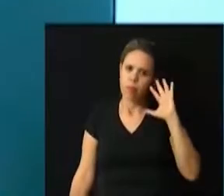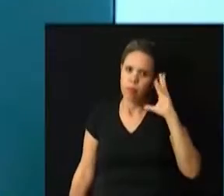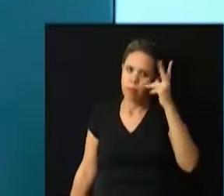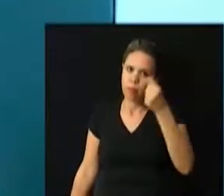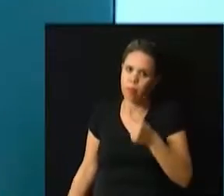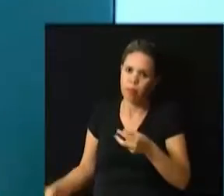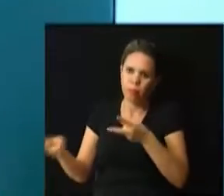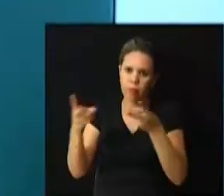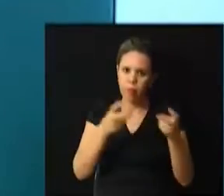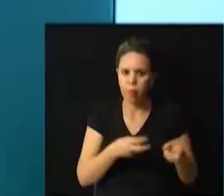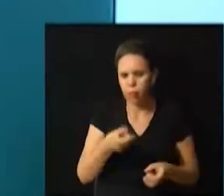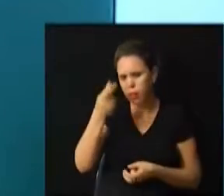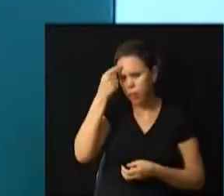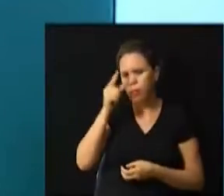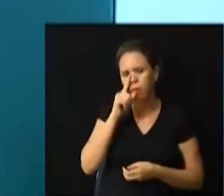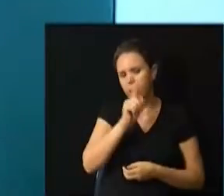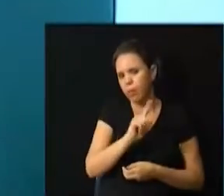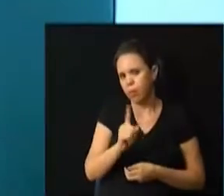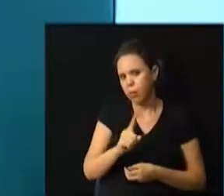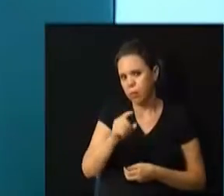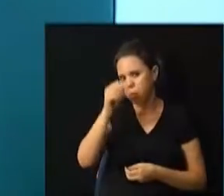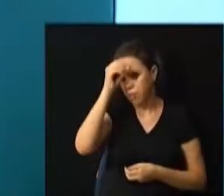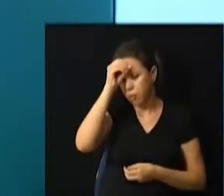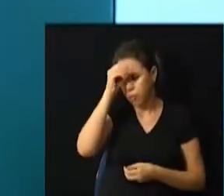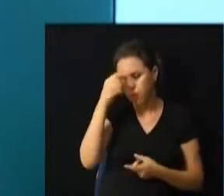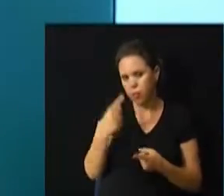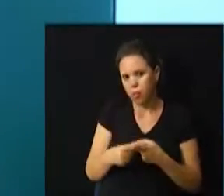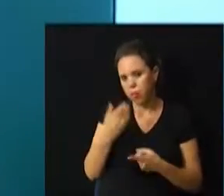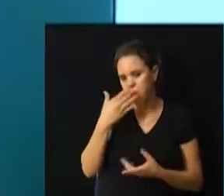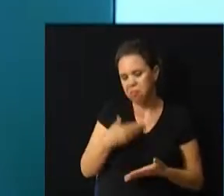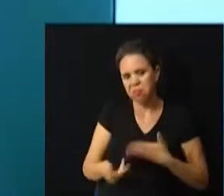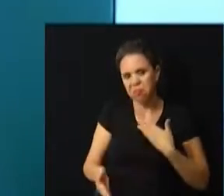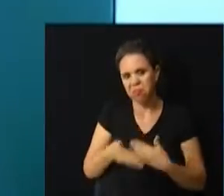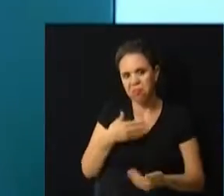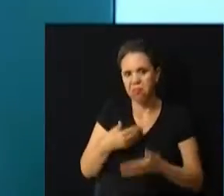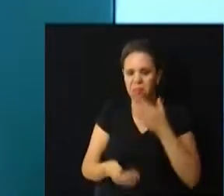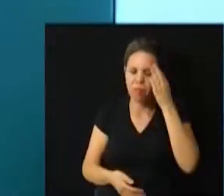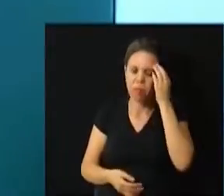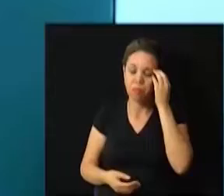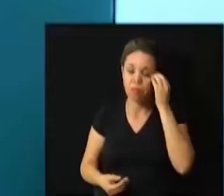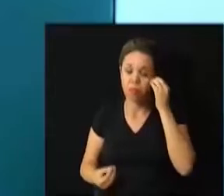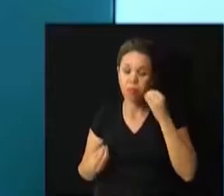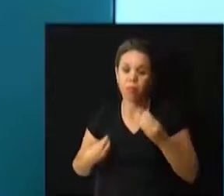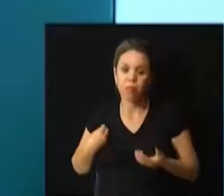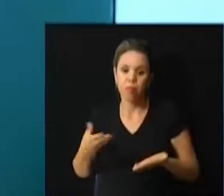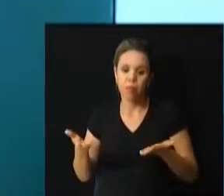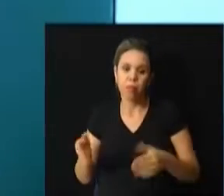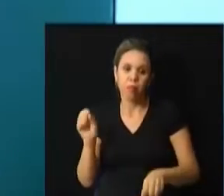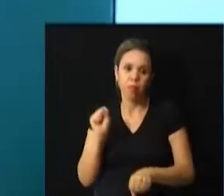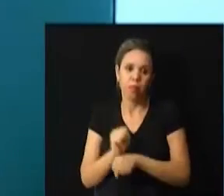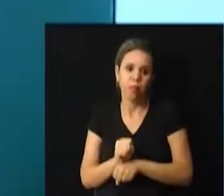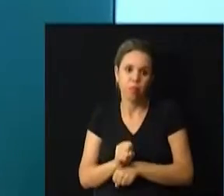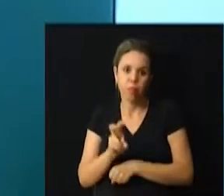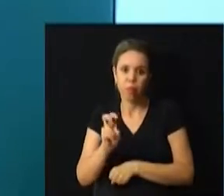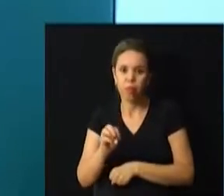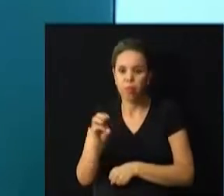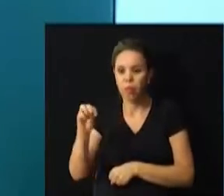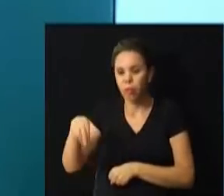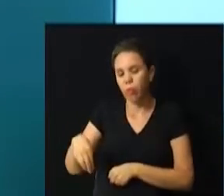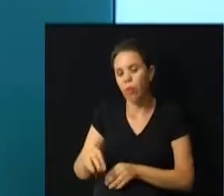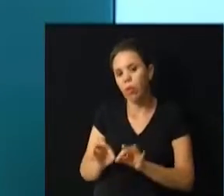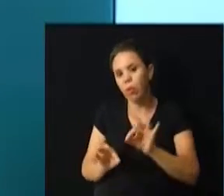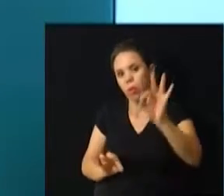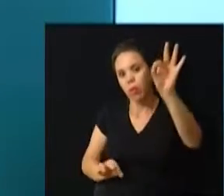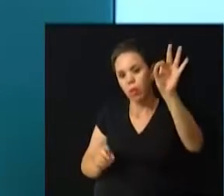sabe de tudo. E ela só não tem a noção do perigo. Para ela, tanto faz ela ficar apoiada em